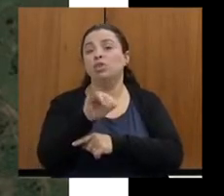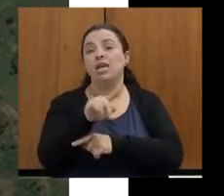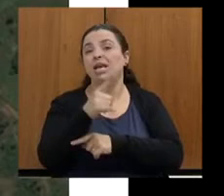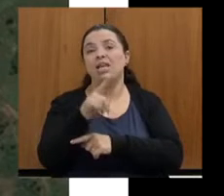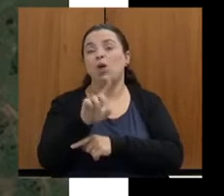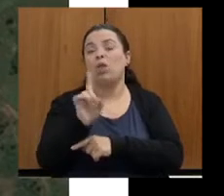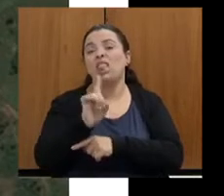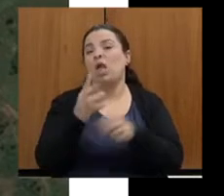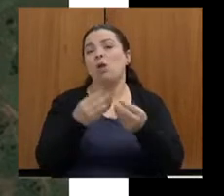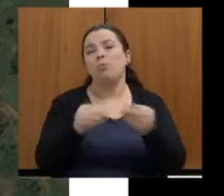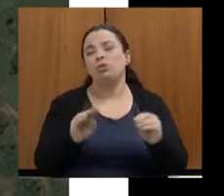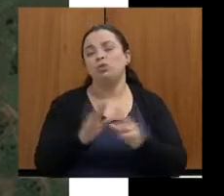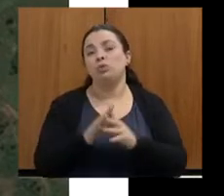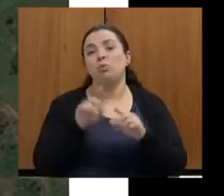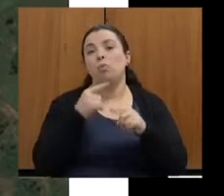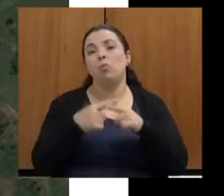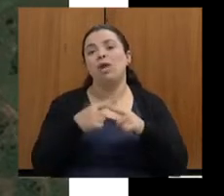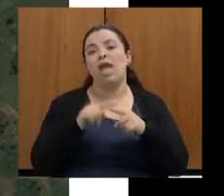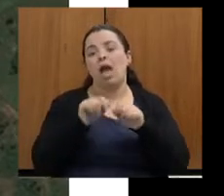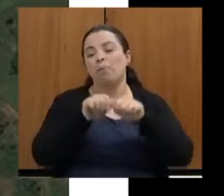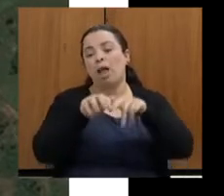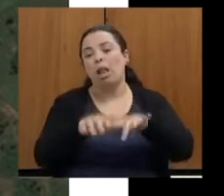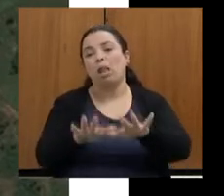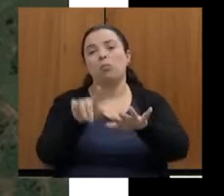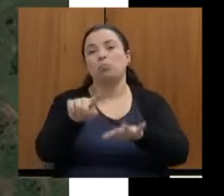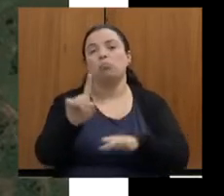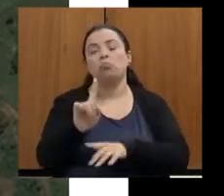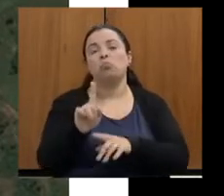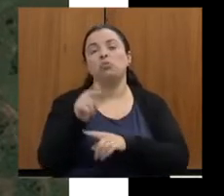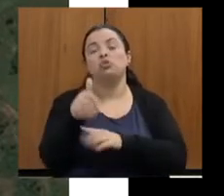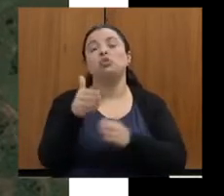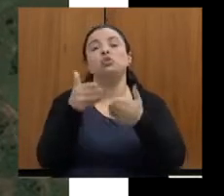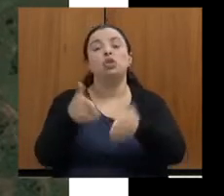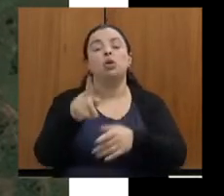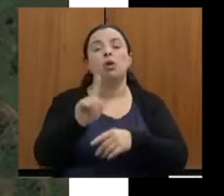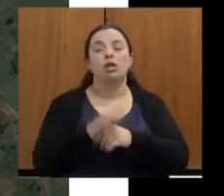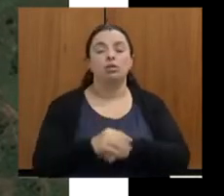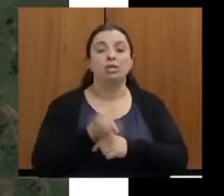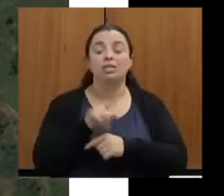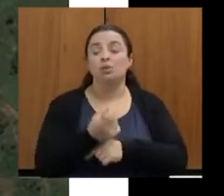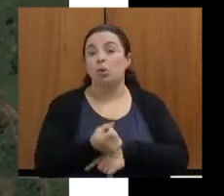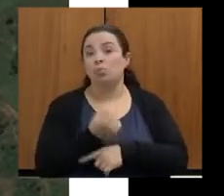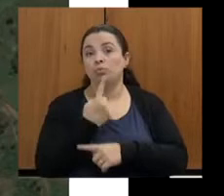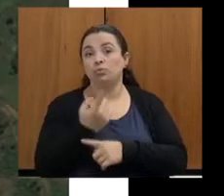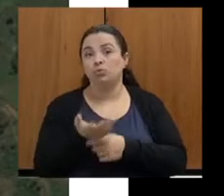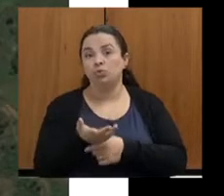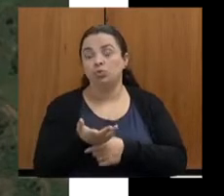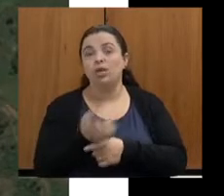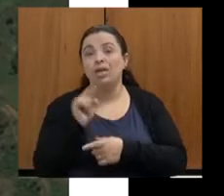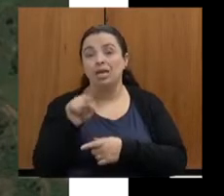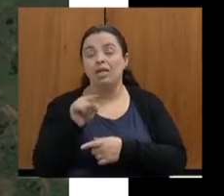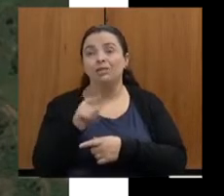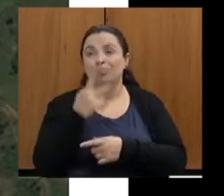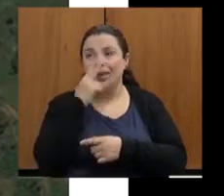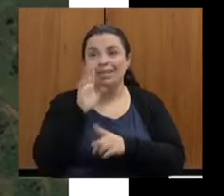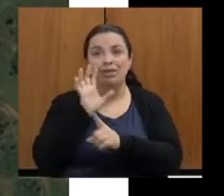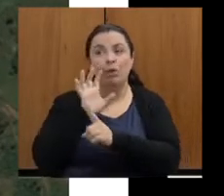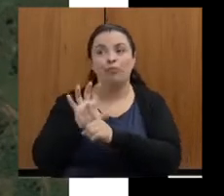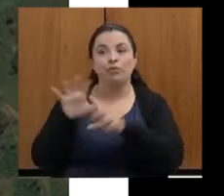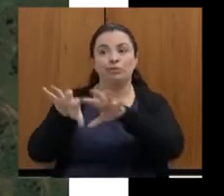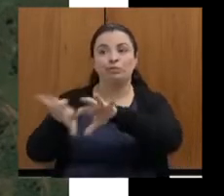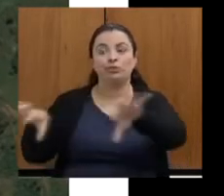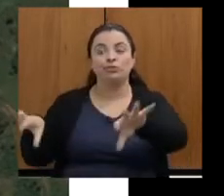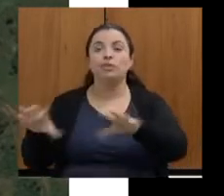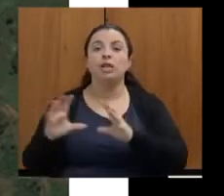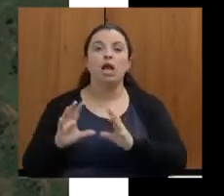mas eu acho que é isso além do grande absurdo só faz Cindy também a comunidade Como já foi colocado aqui com uma estratégia